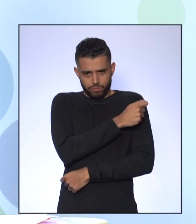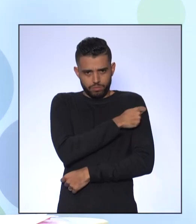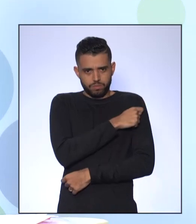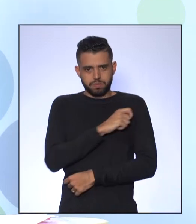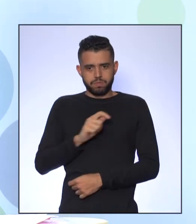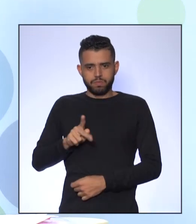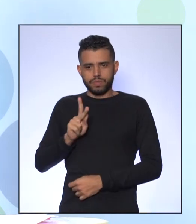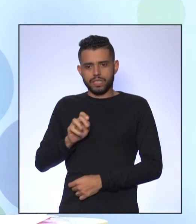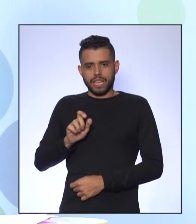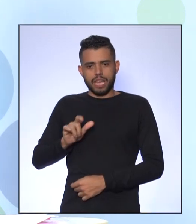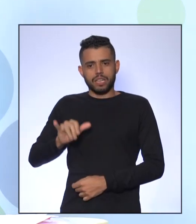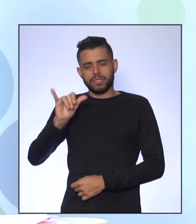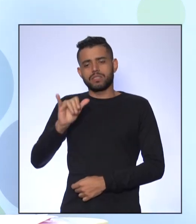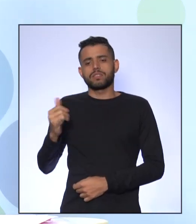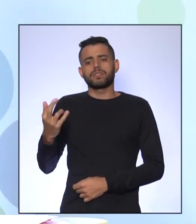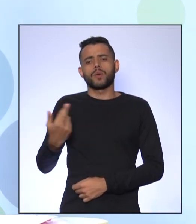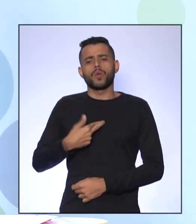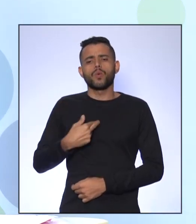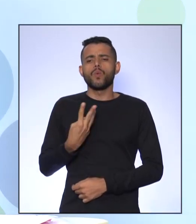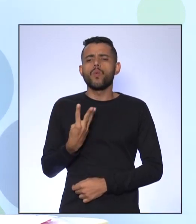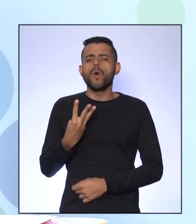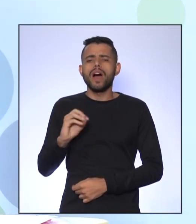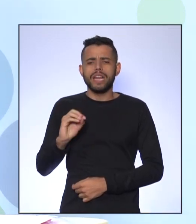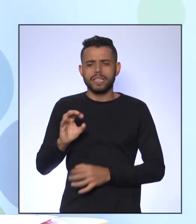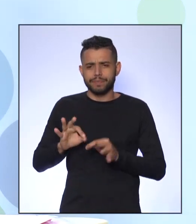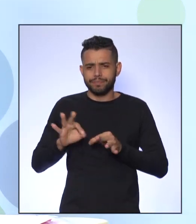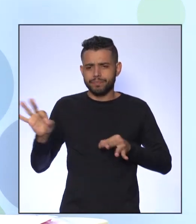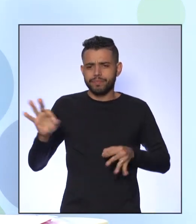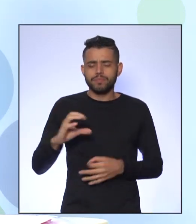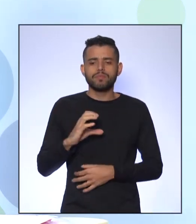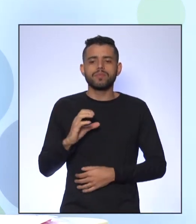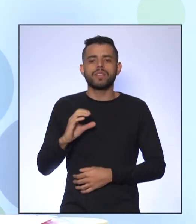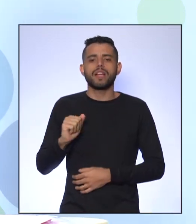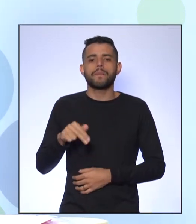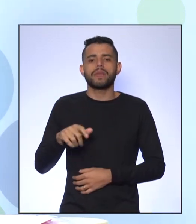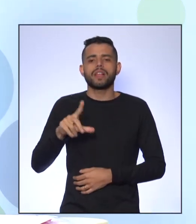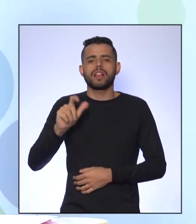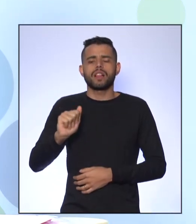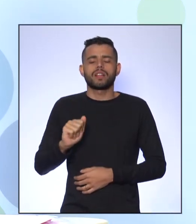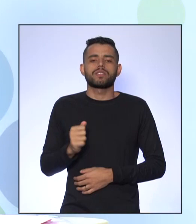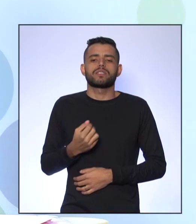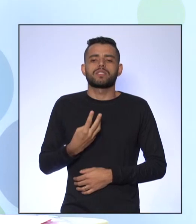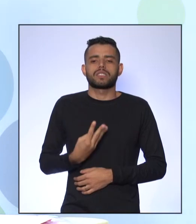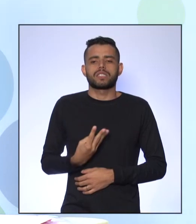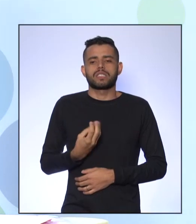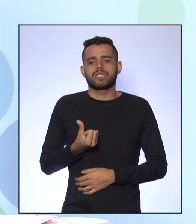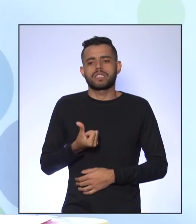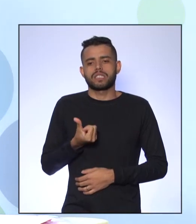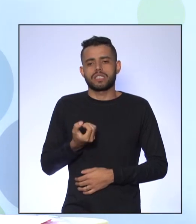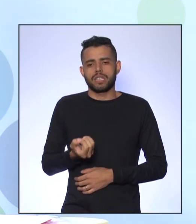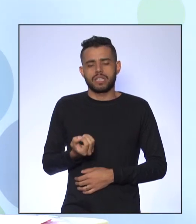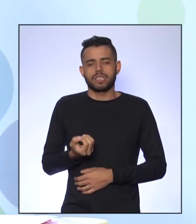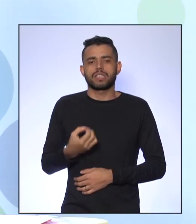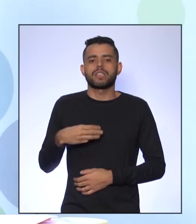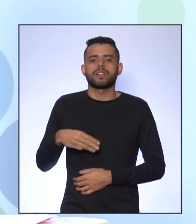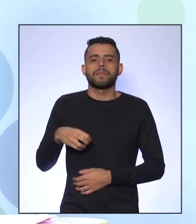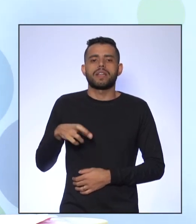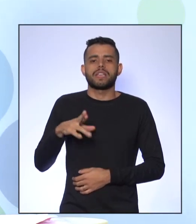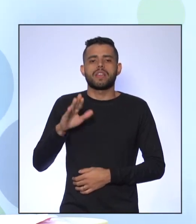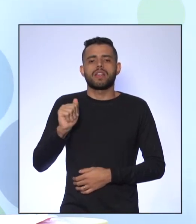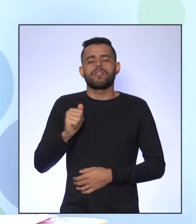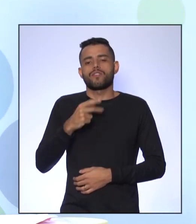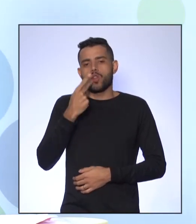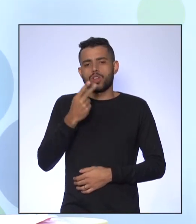deve ser isso, 40 metros. A Camila, Guilherme, 360. Mariana,